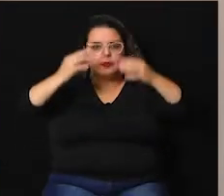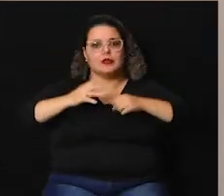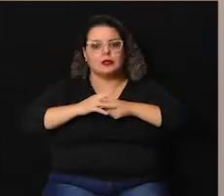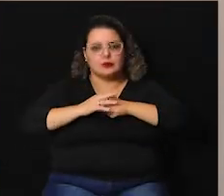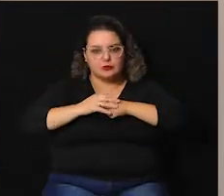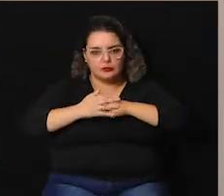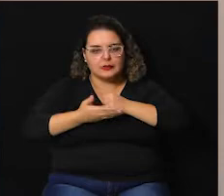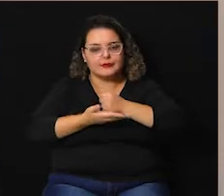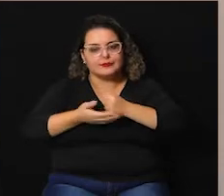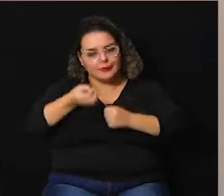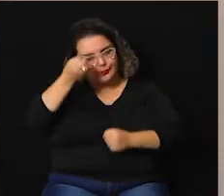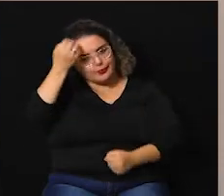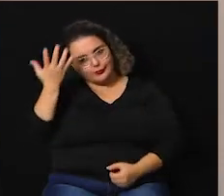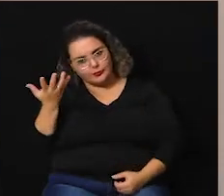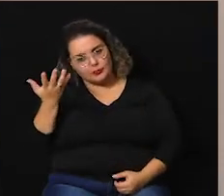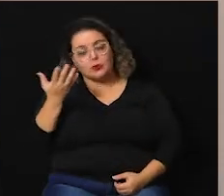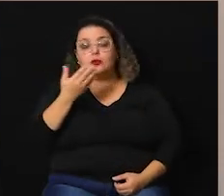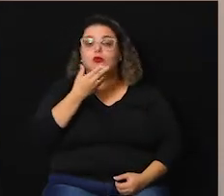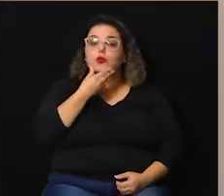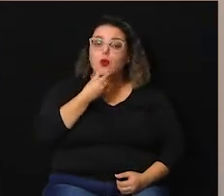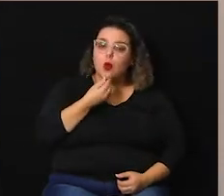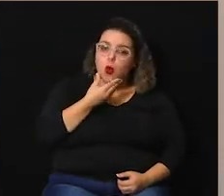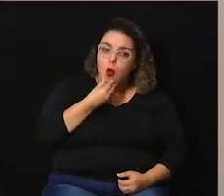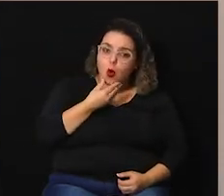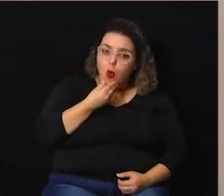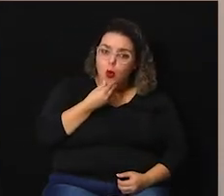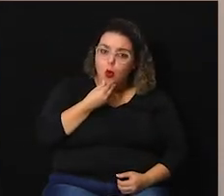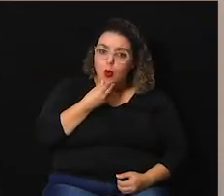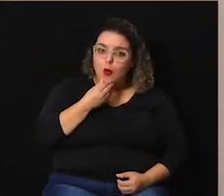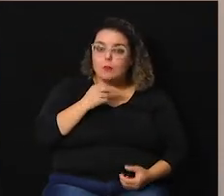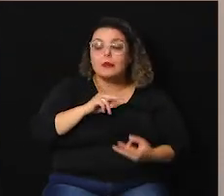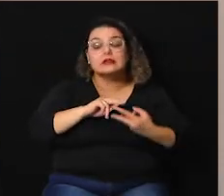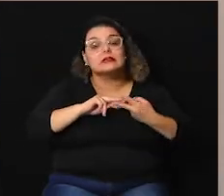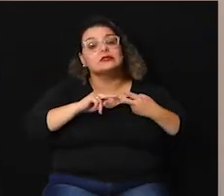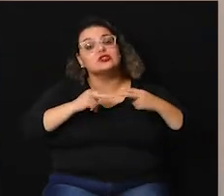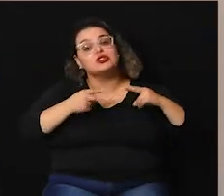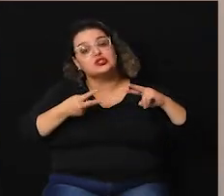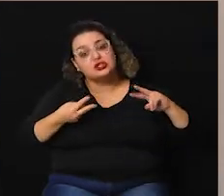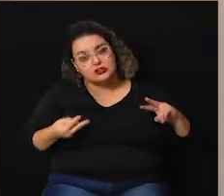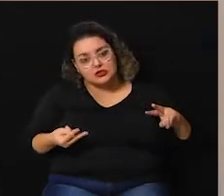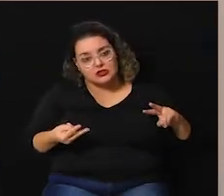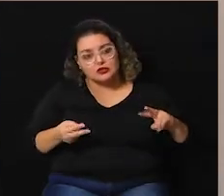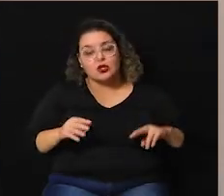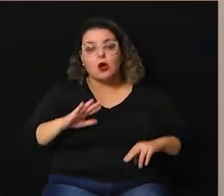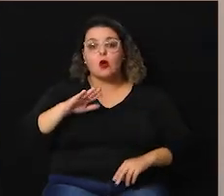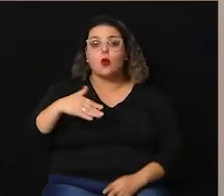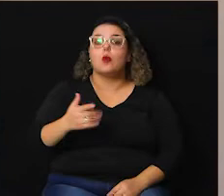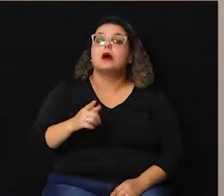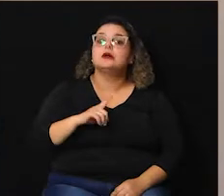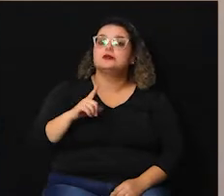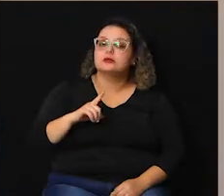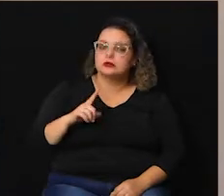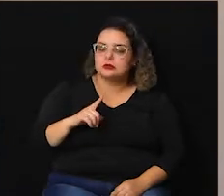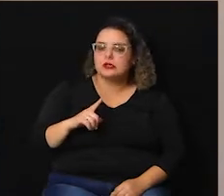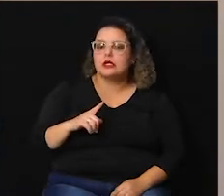doença de base. No homem, na alopecia androgenética, quando existe uma indicação, quando tem uma